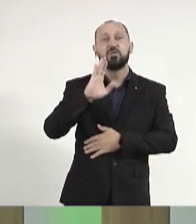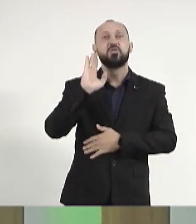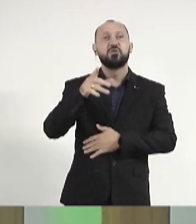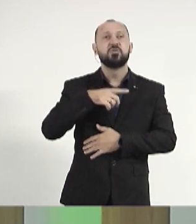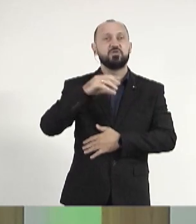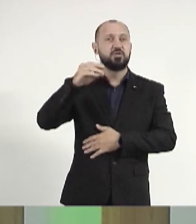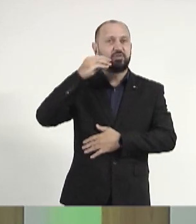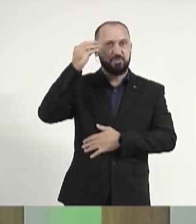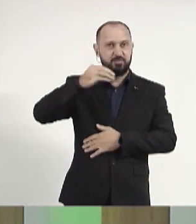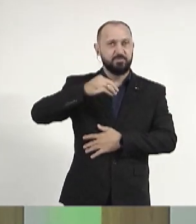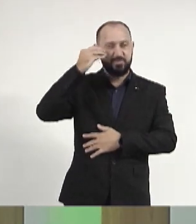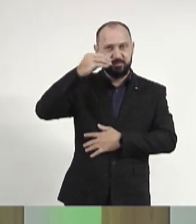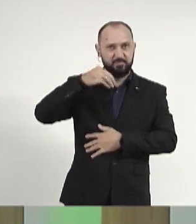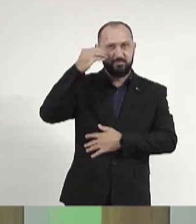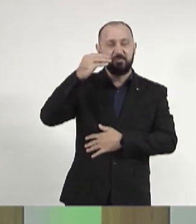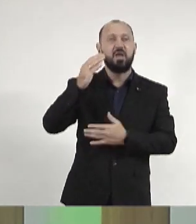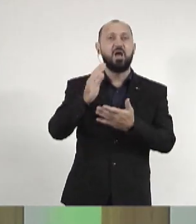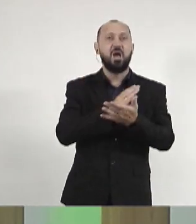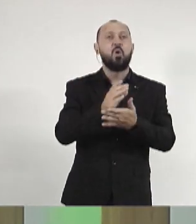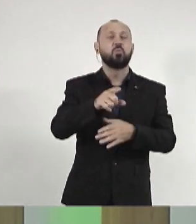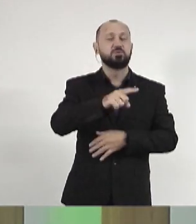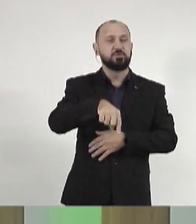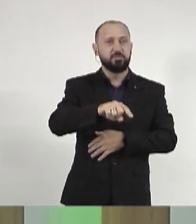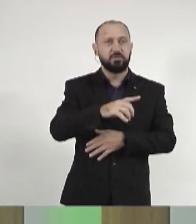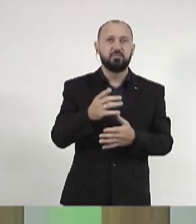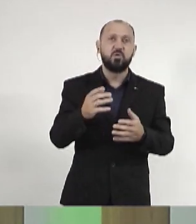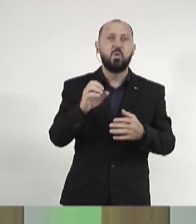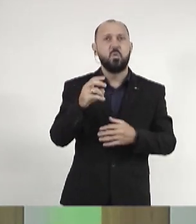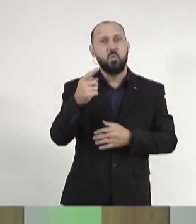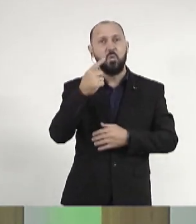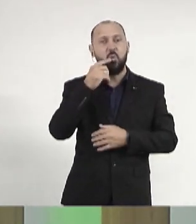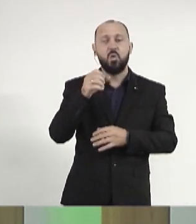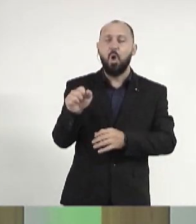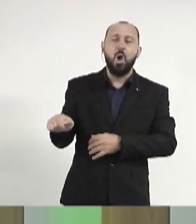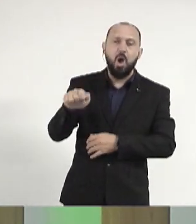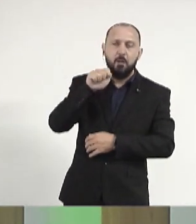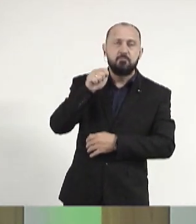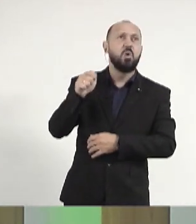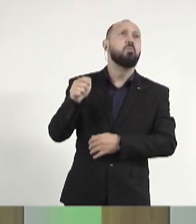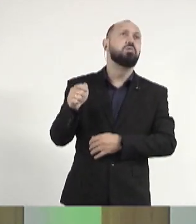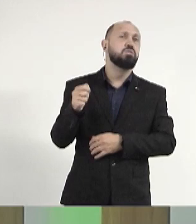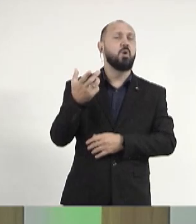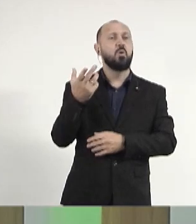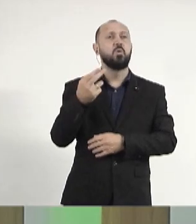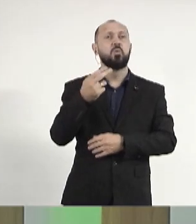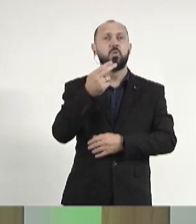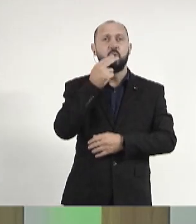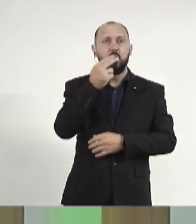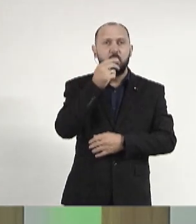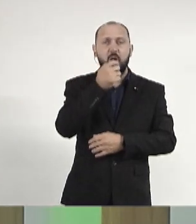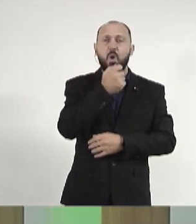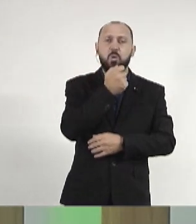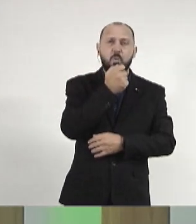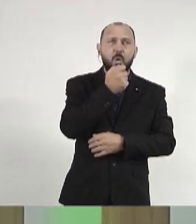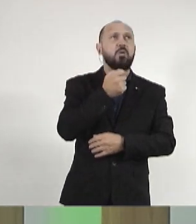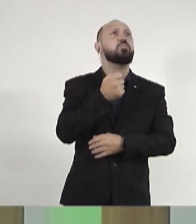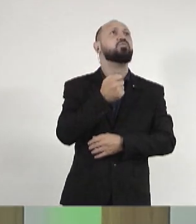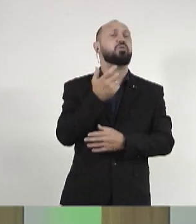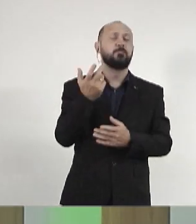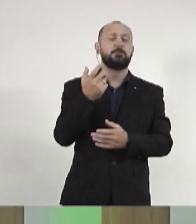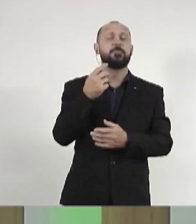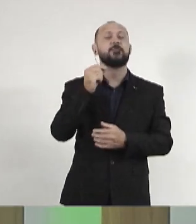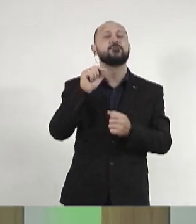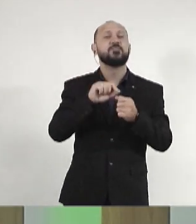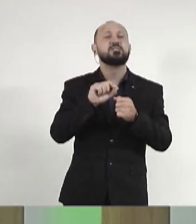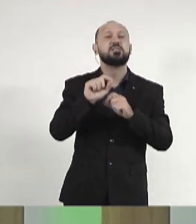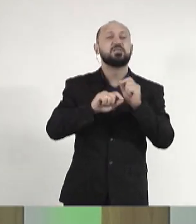já haviam experimentado algum desses produtos, né? Ou o narguilé, ou um cigarro eletrônico, ou o próprio cigarro, fazendo